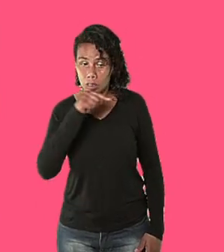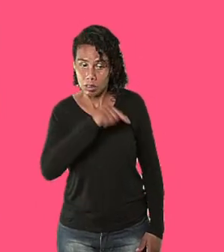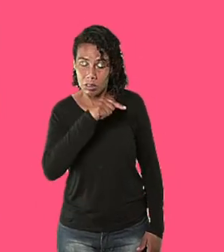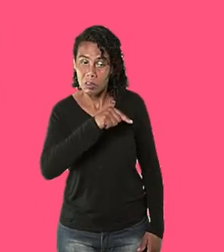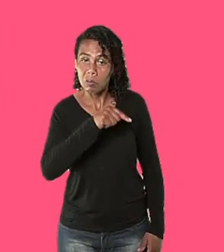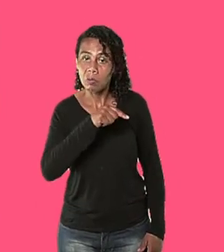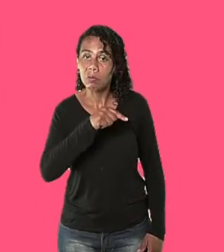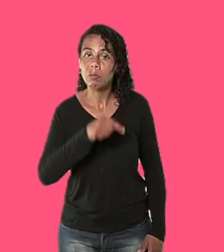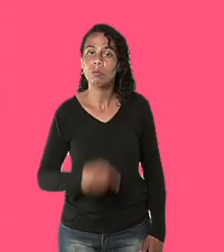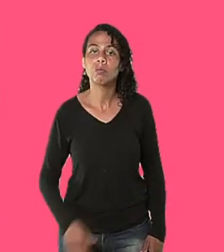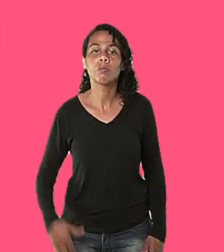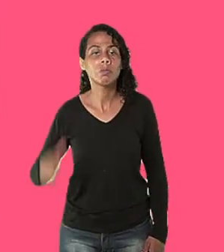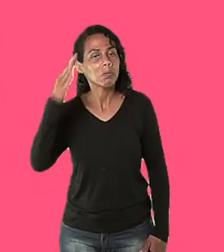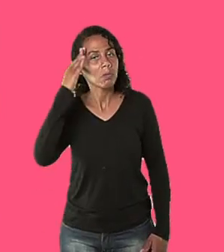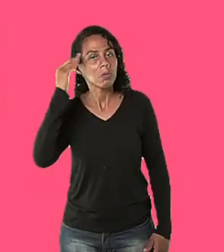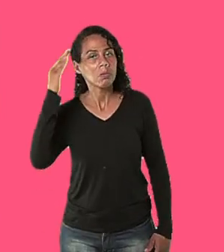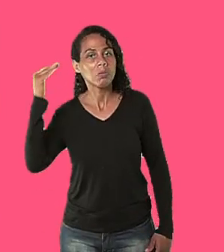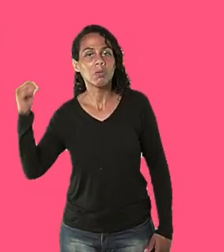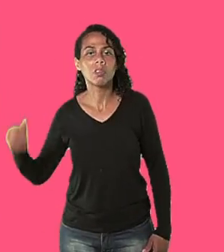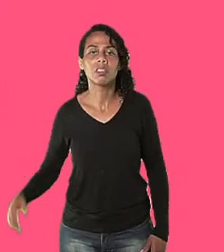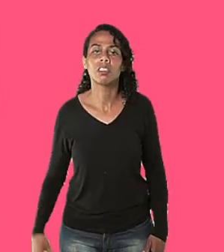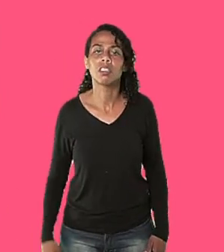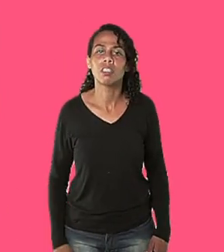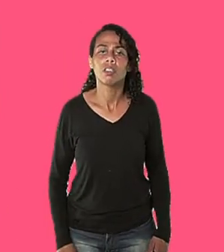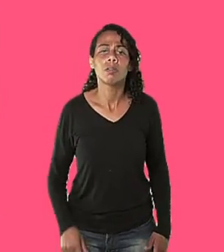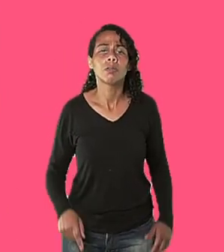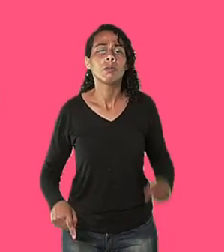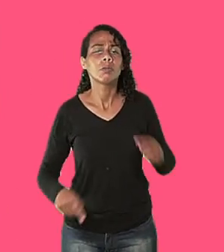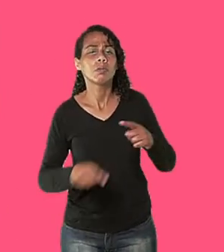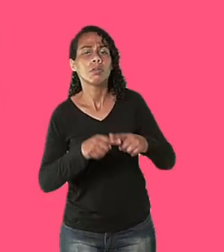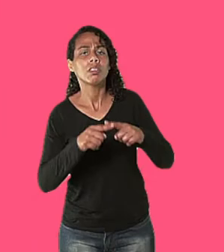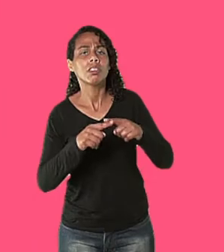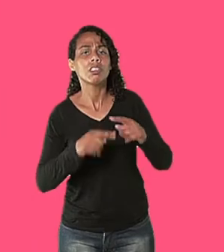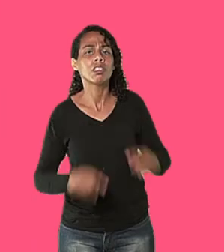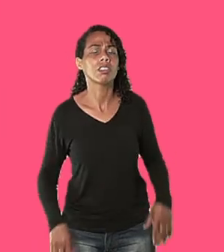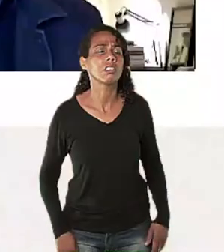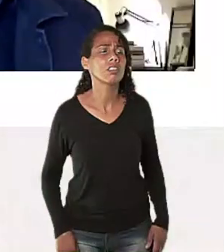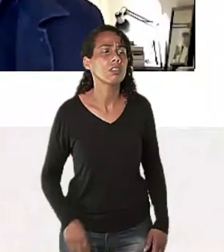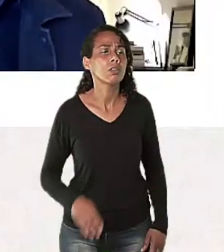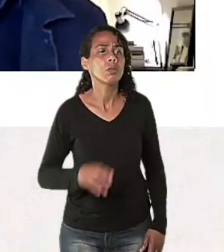Cuenca. Por que você não escreve seu nome todas as vezes? Só JP, Cuenca. Nunca te perguntei.